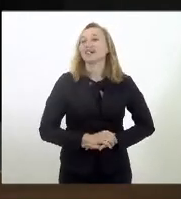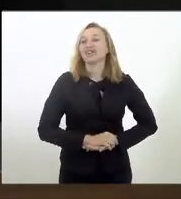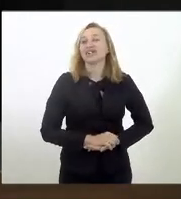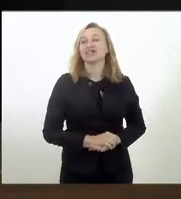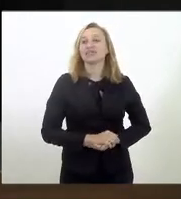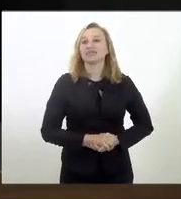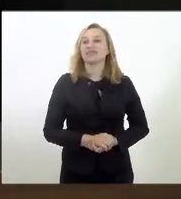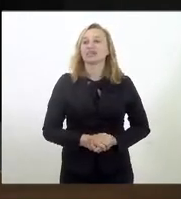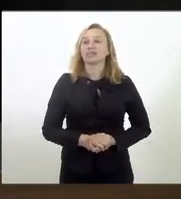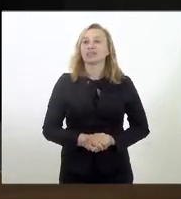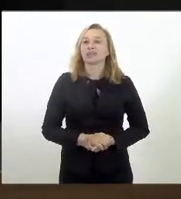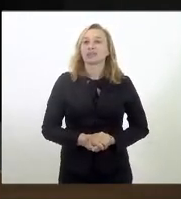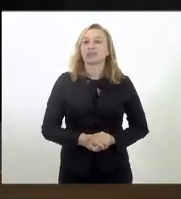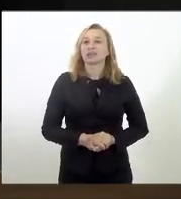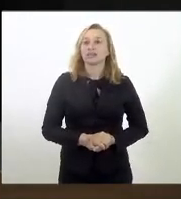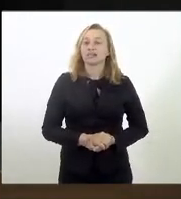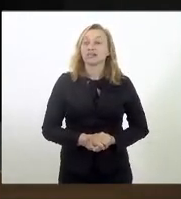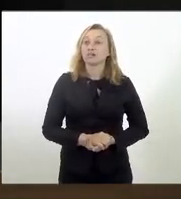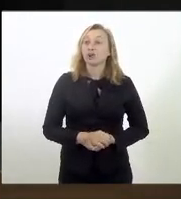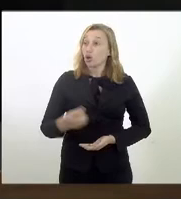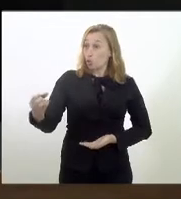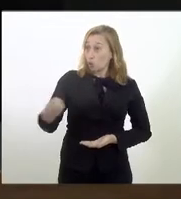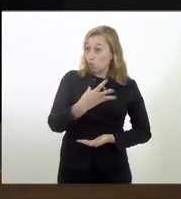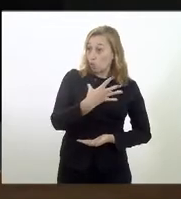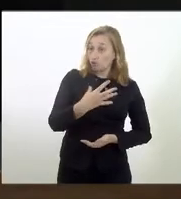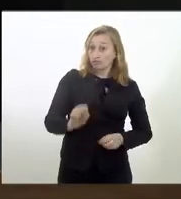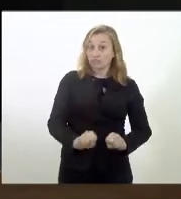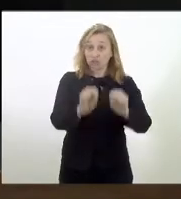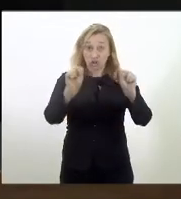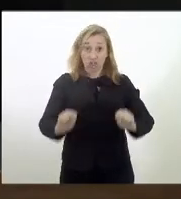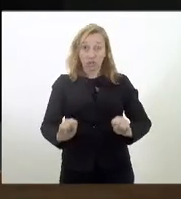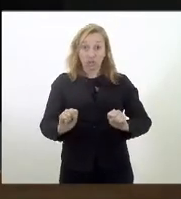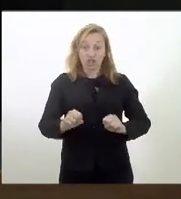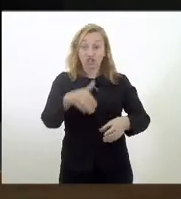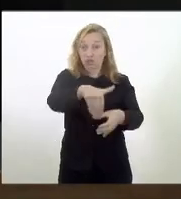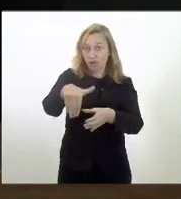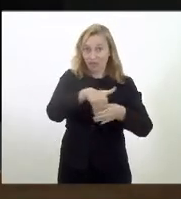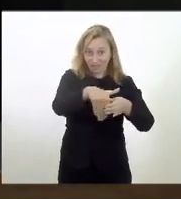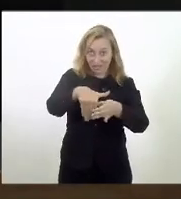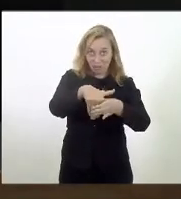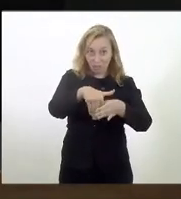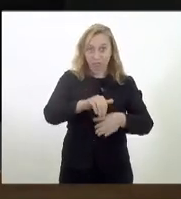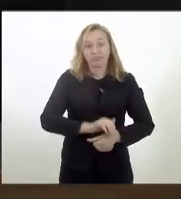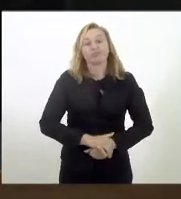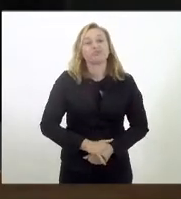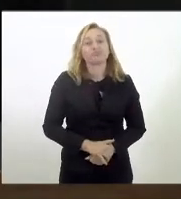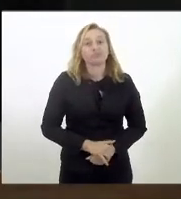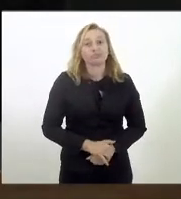Vamos, com esse novo sistema de votação, um sistema híbrido,